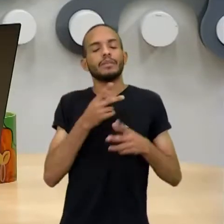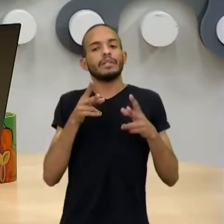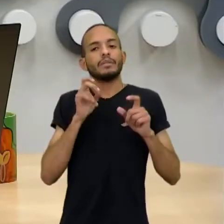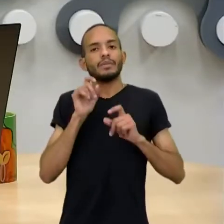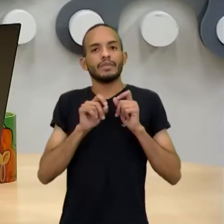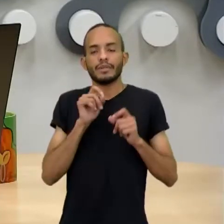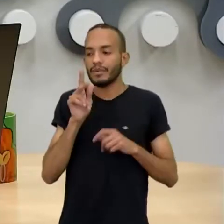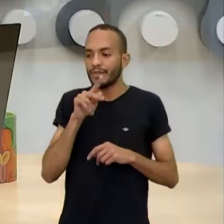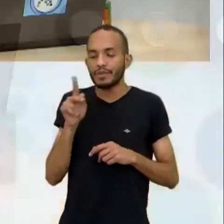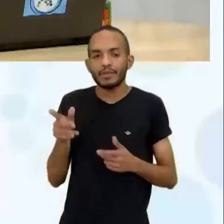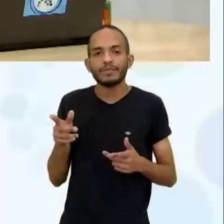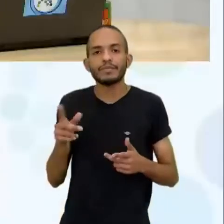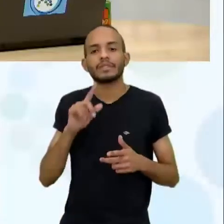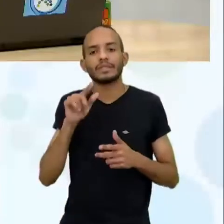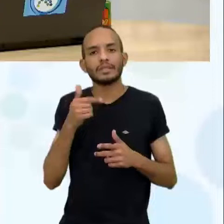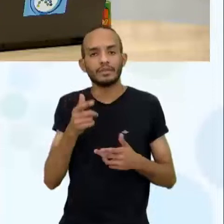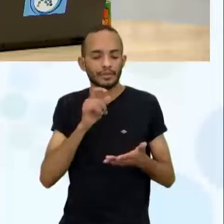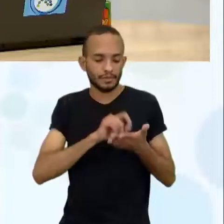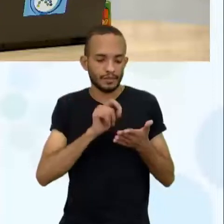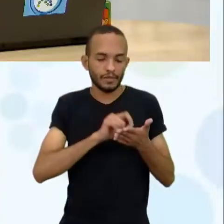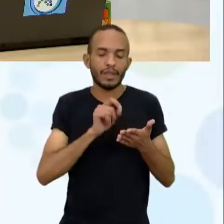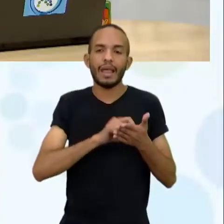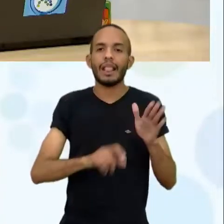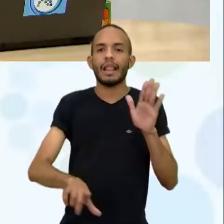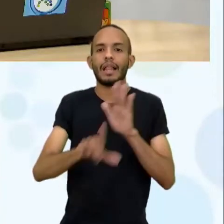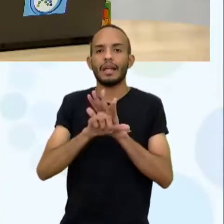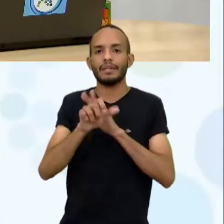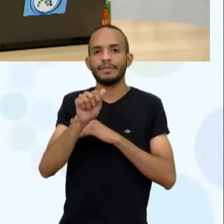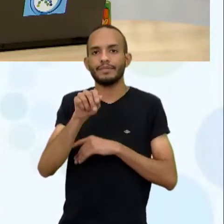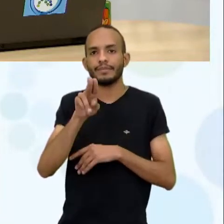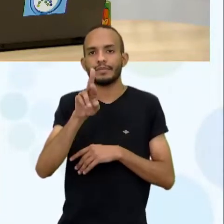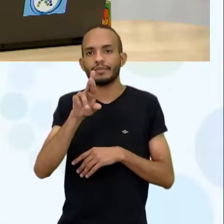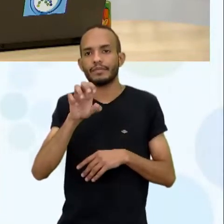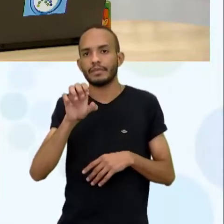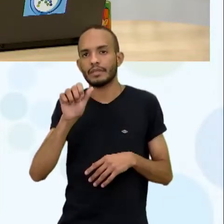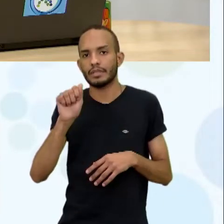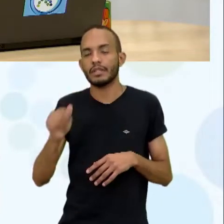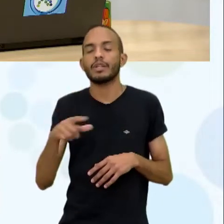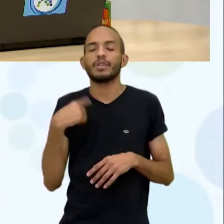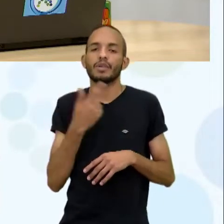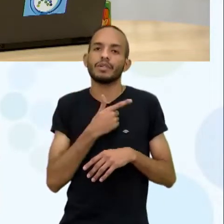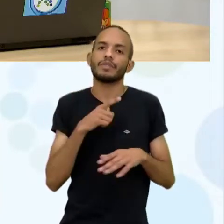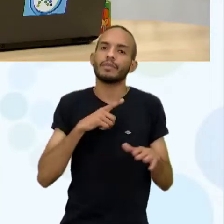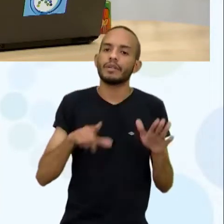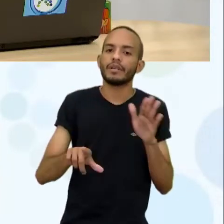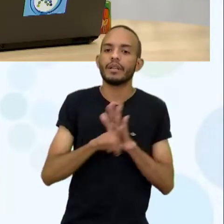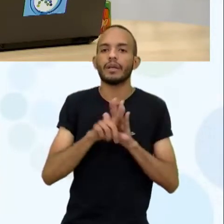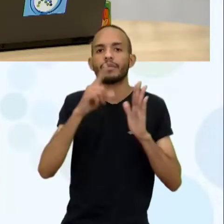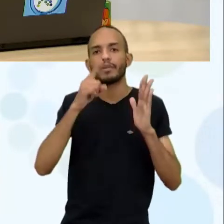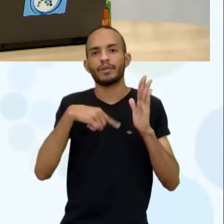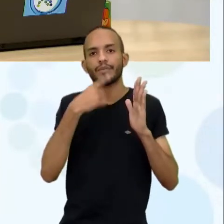até, né, professor Mauro, que depois da assinatura da Lei Áurea, nós ainda tivemos leis que, por exemplo,